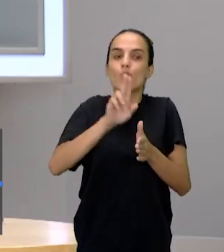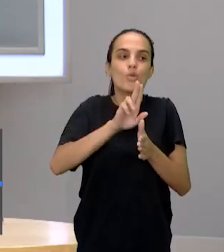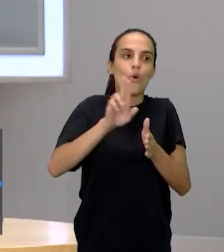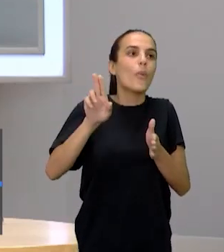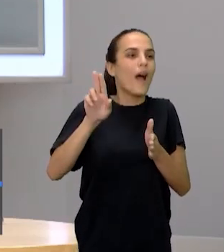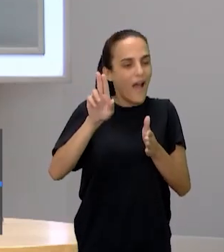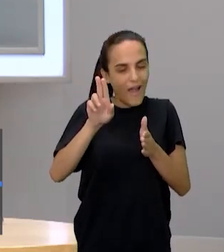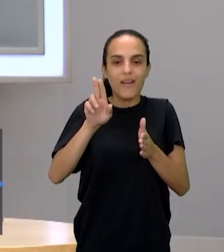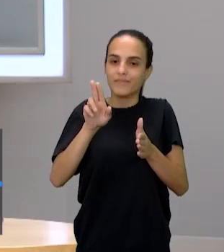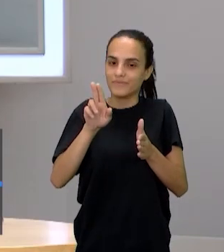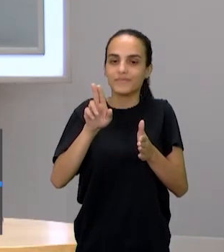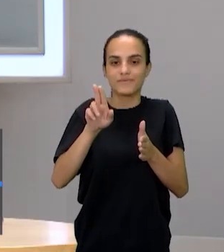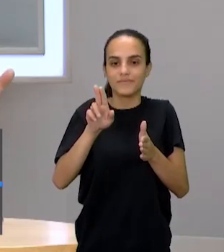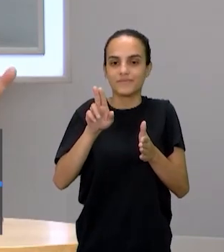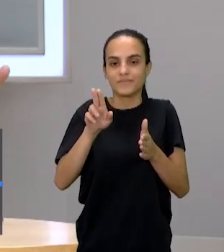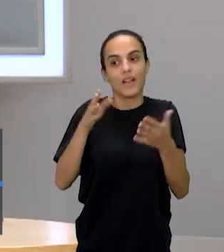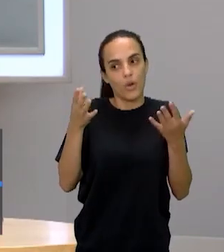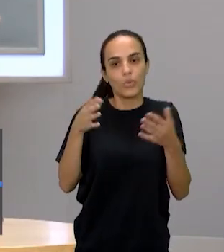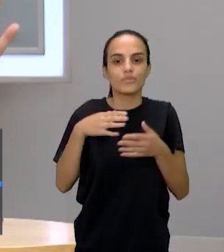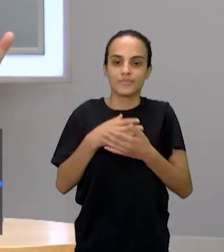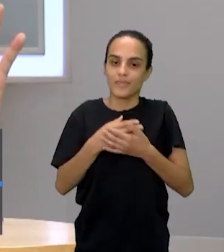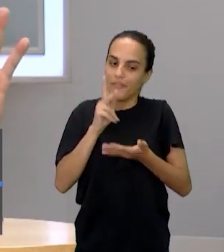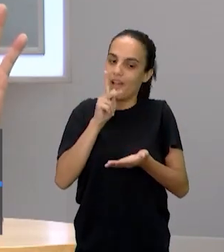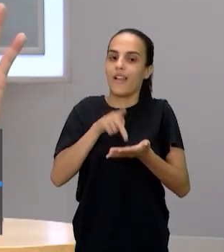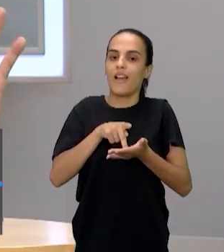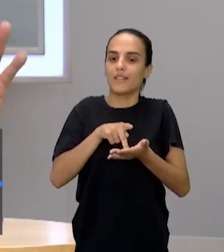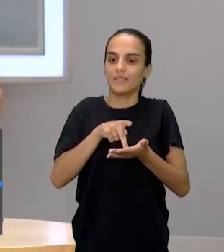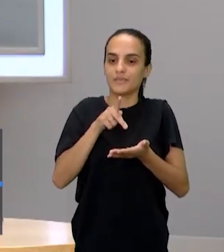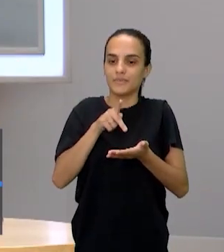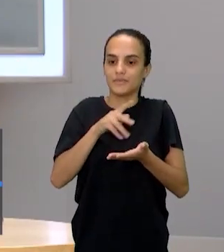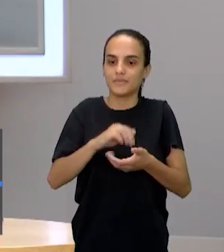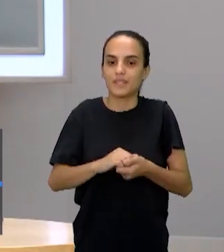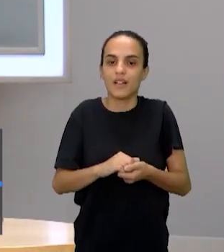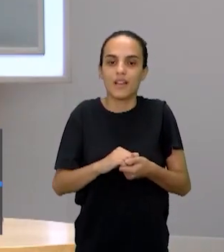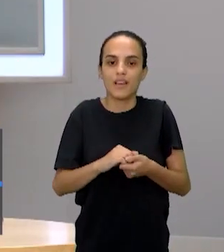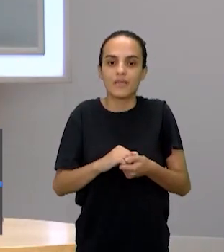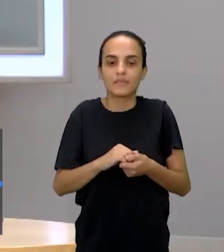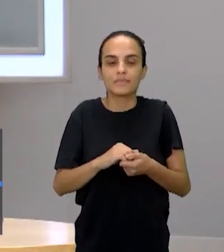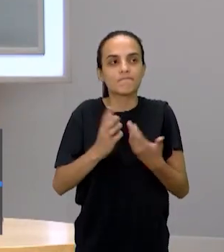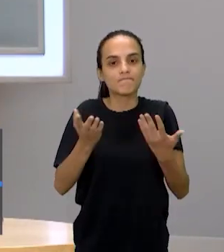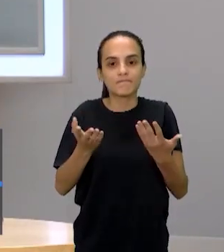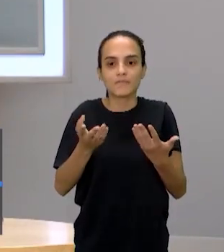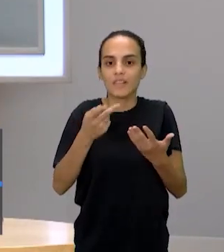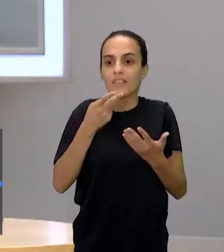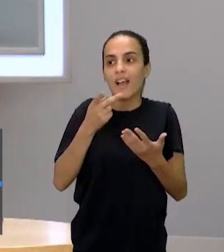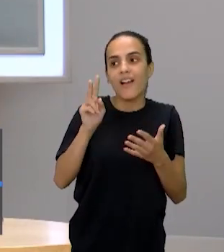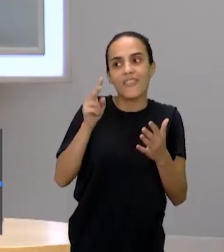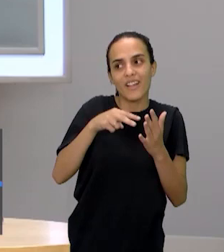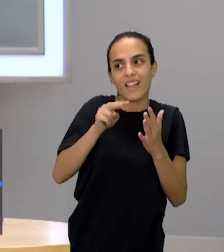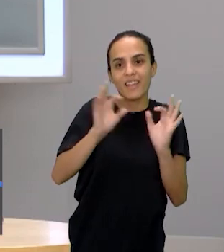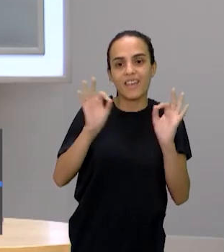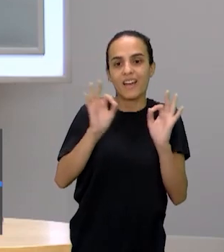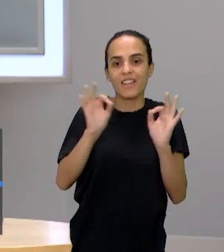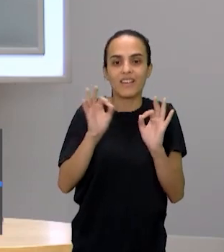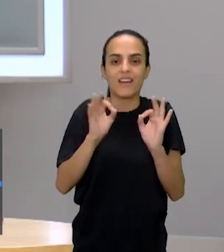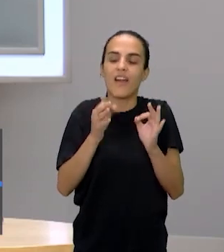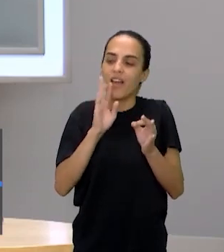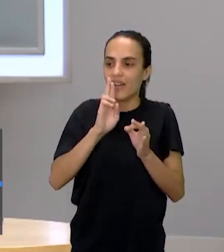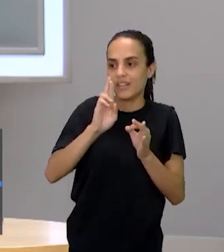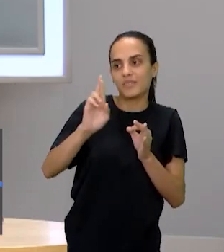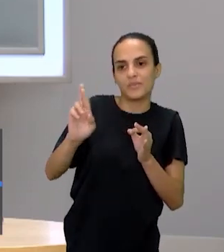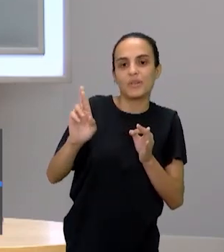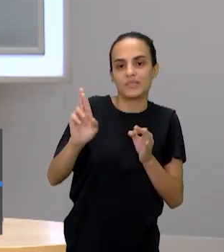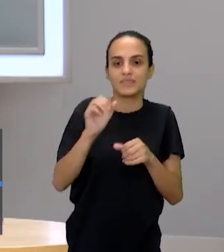minha cabeça, eu estou sendo bem sincero agora, estou botando sinceridade. Será que, olha, para não falar que eu não leio livro nenhum, é a resposta